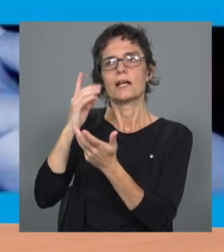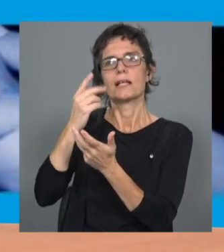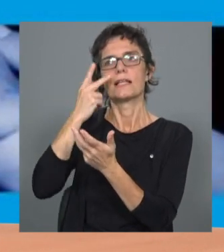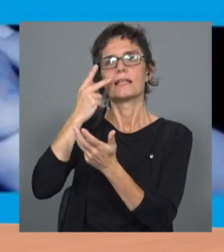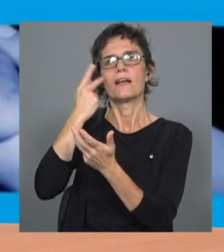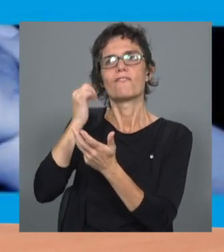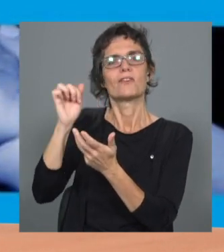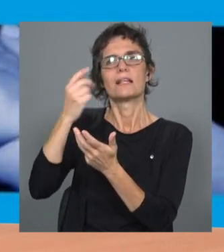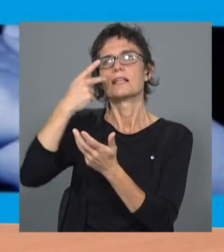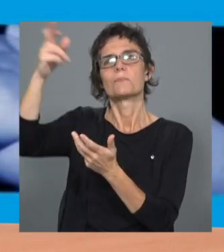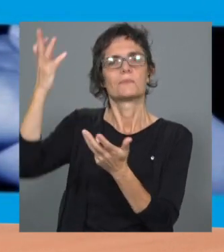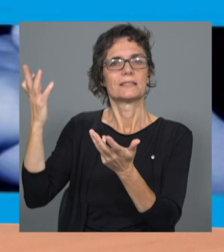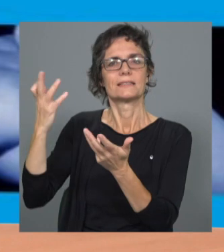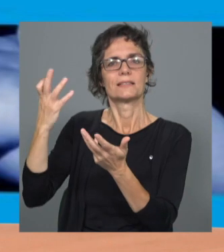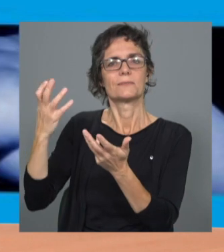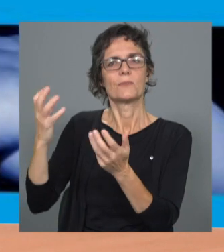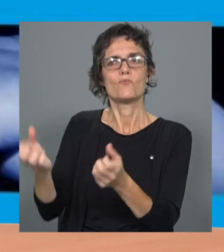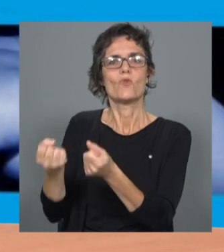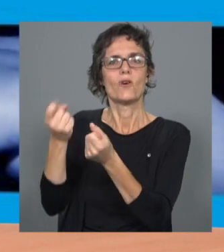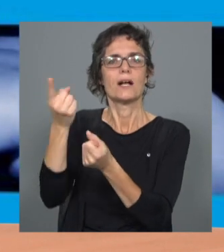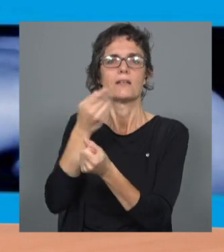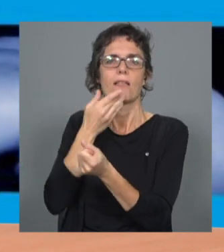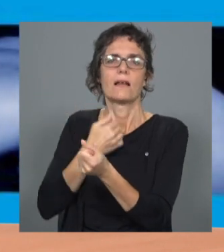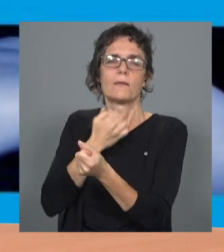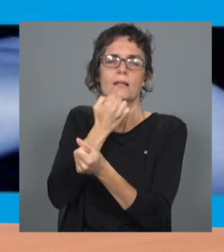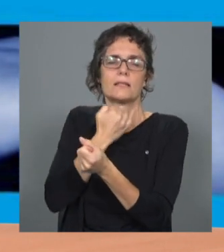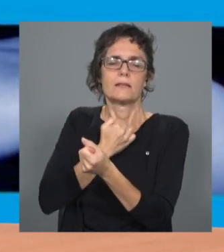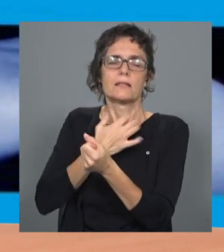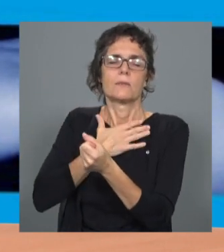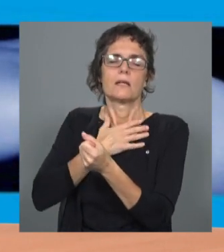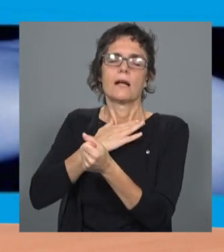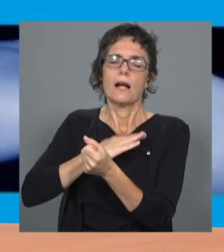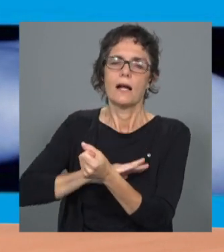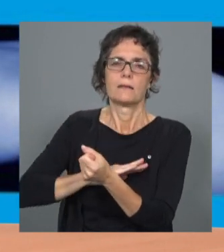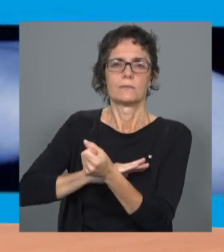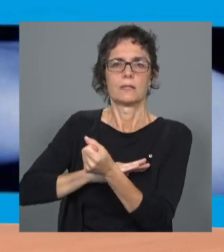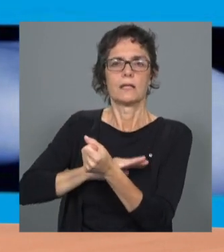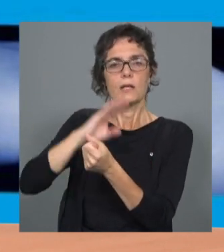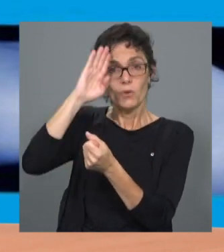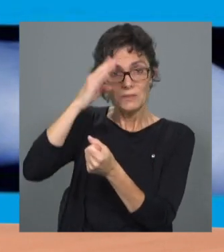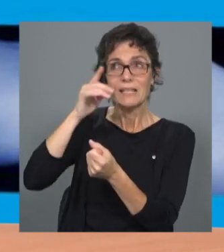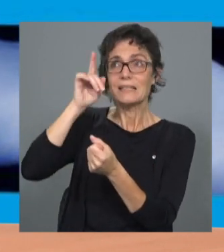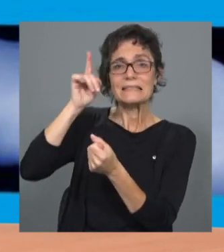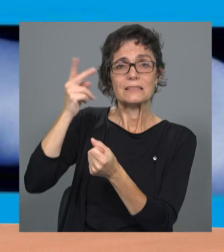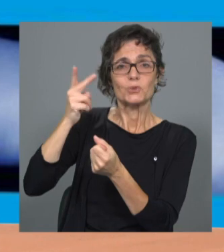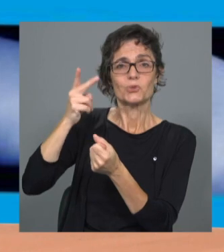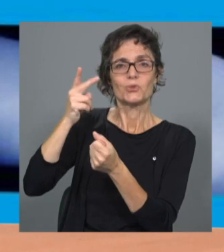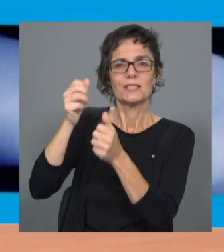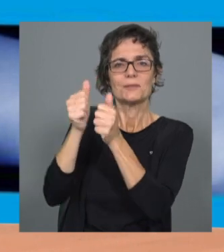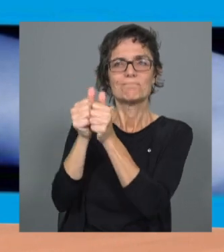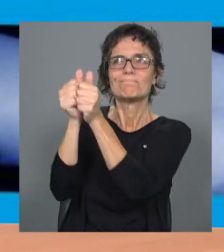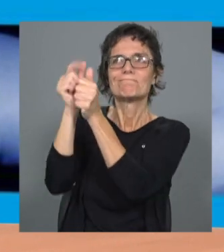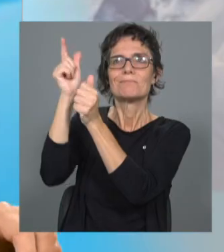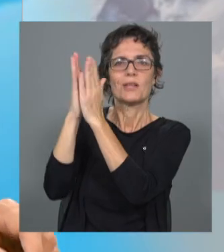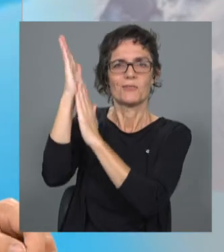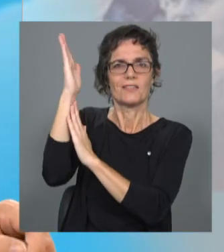um conforto que me dá a mim, o saber que estão bem, que estão junto de Deus. Ajuda a integrar